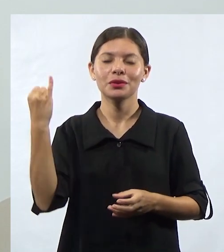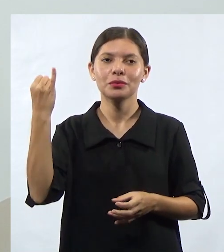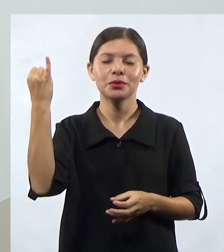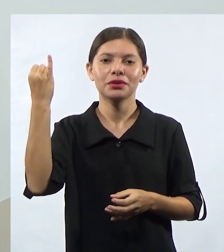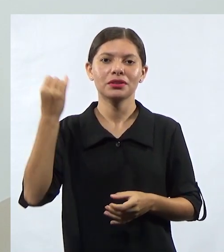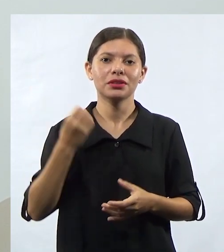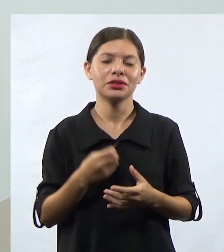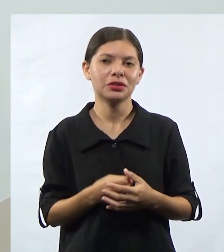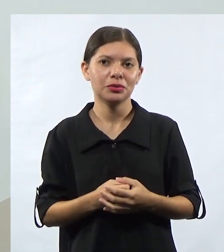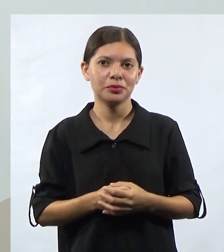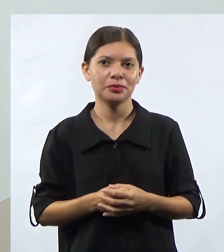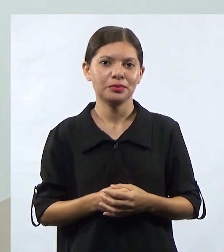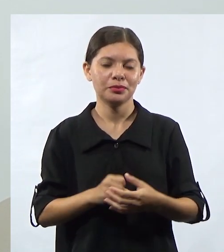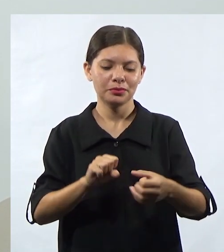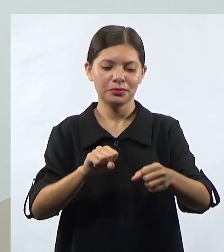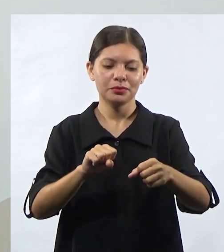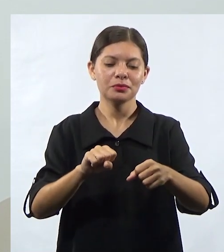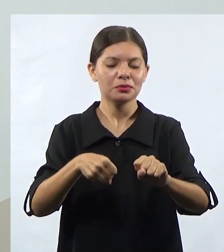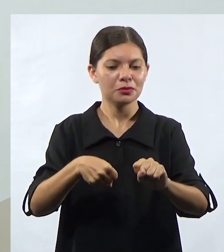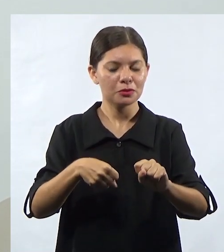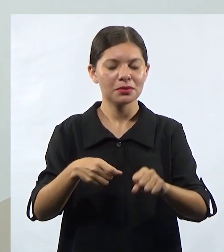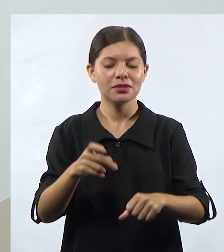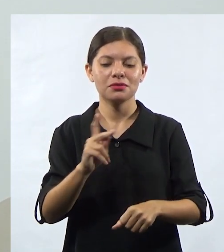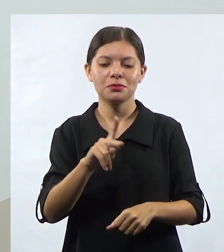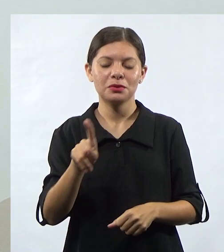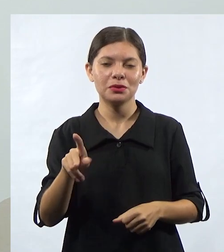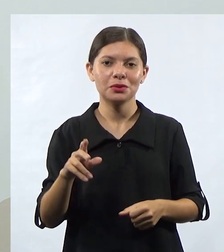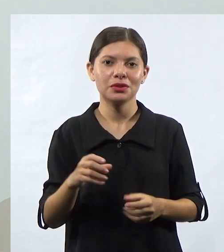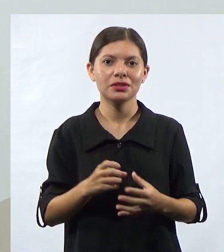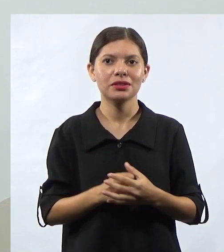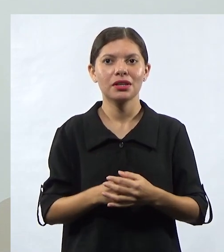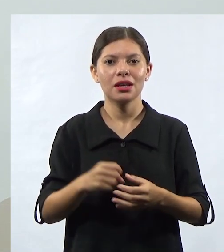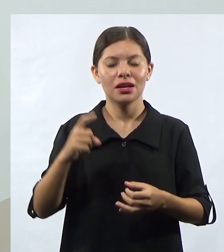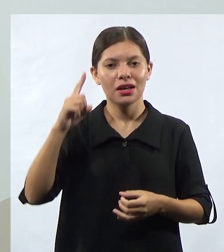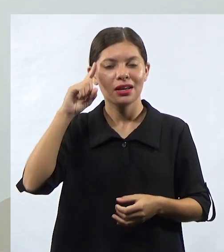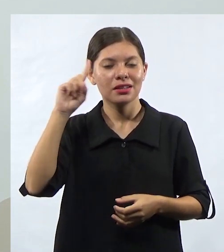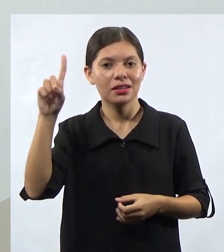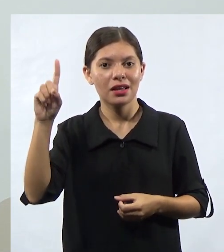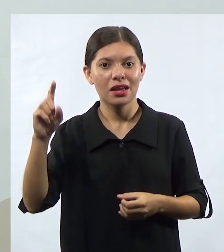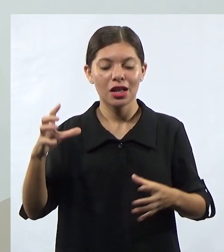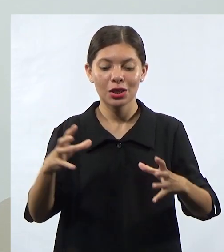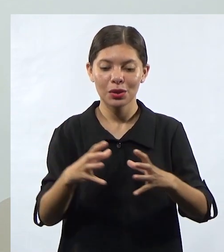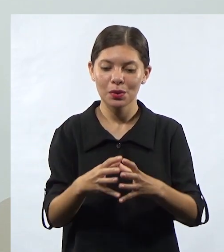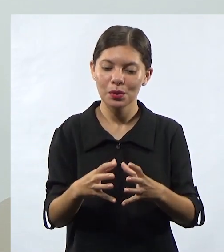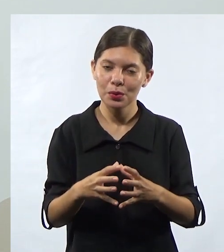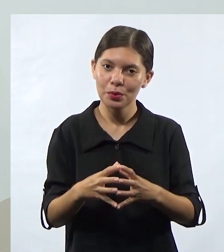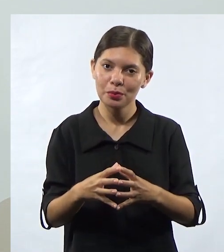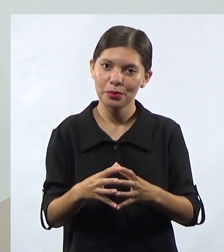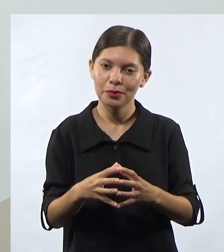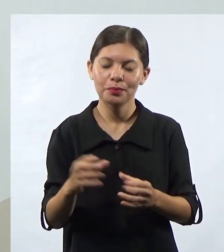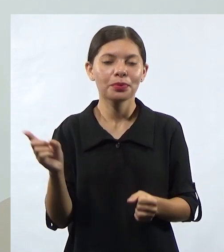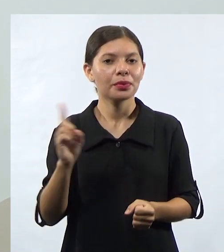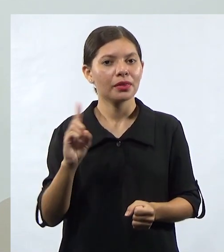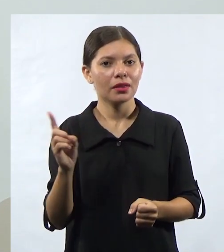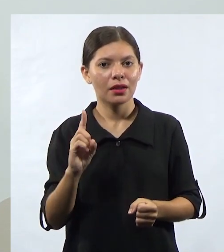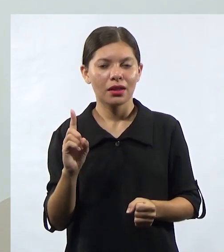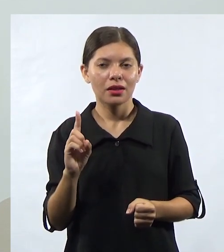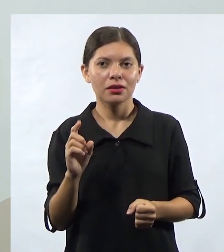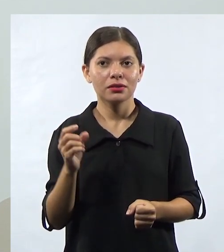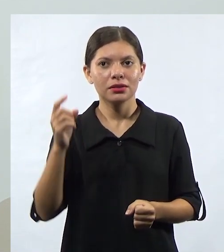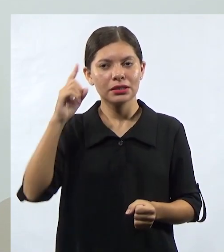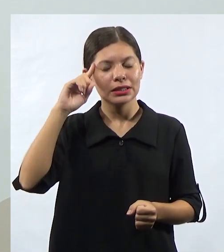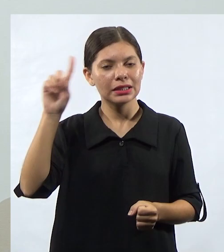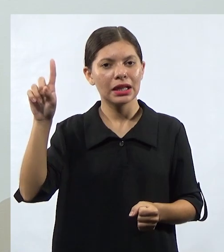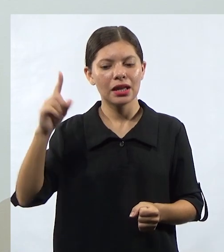dessa região? Então, perceba, é a ideia desse grupo sobre esse tema, não é a ideia individual de cada